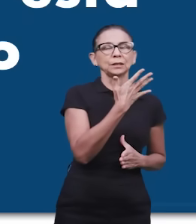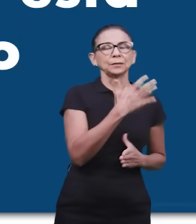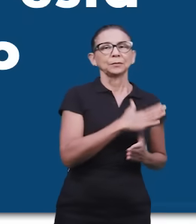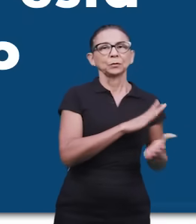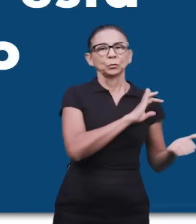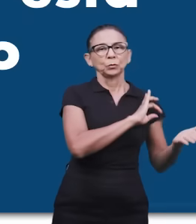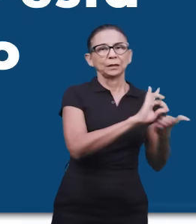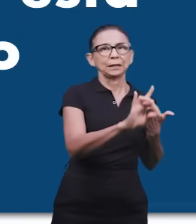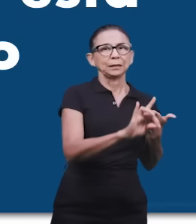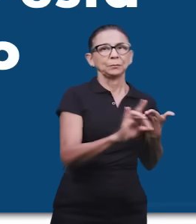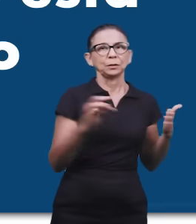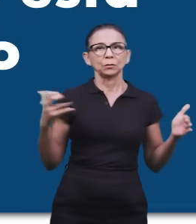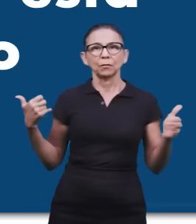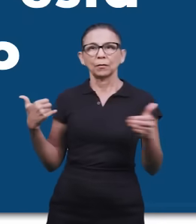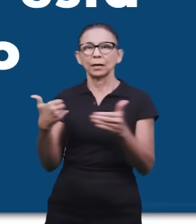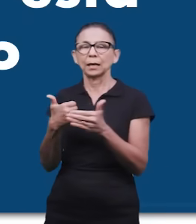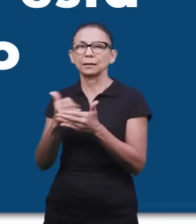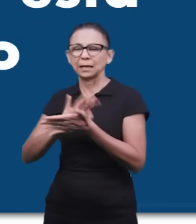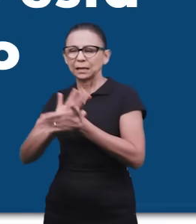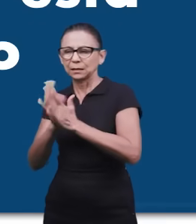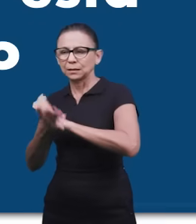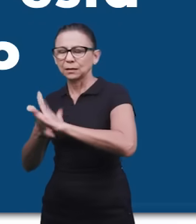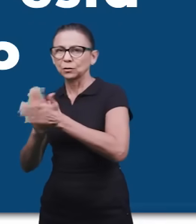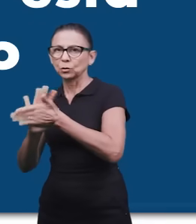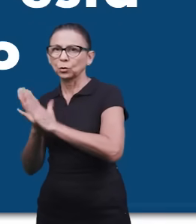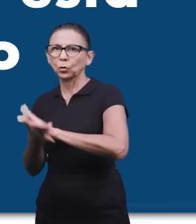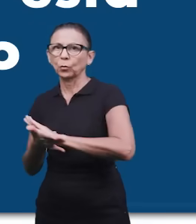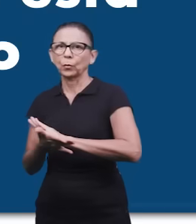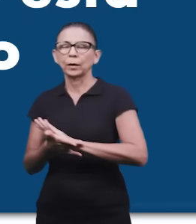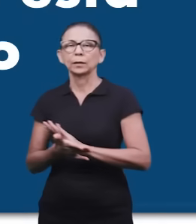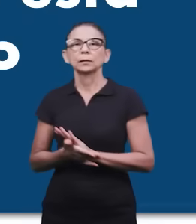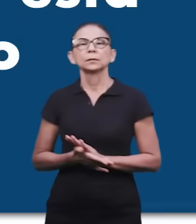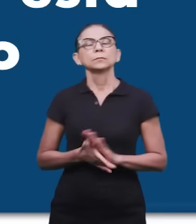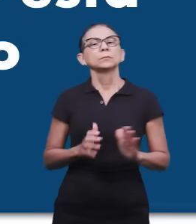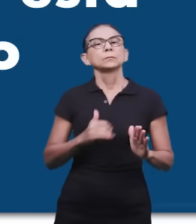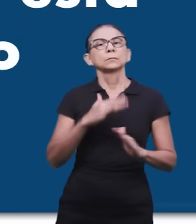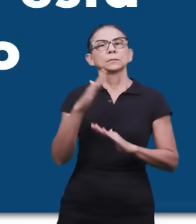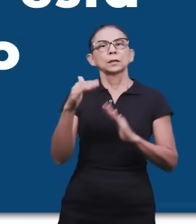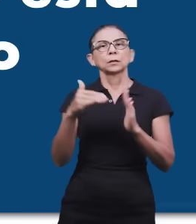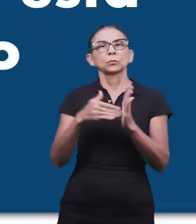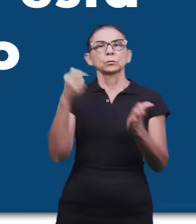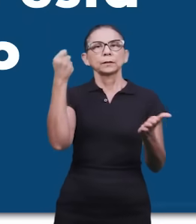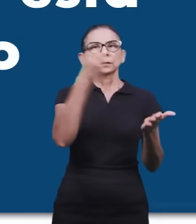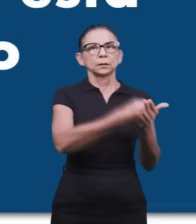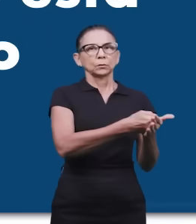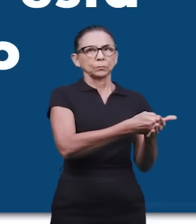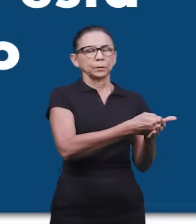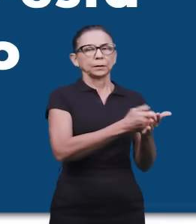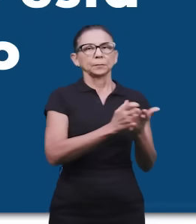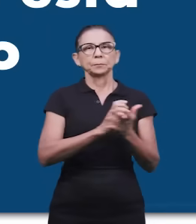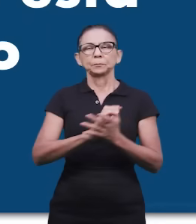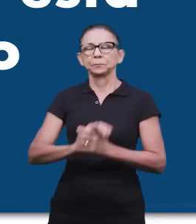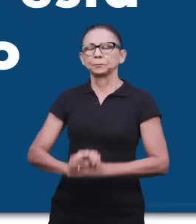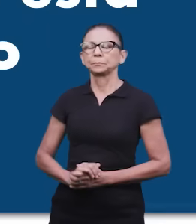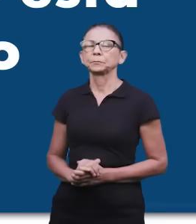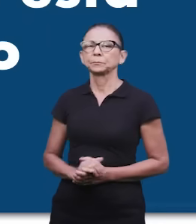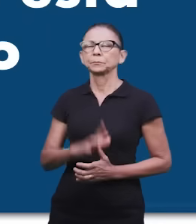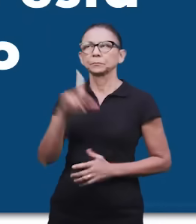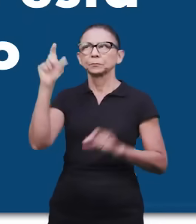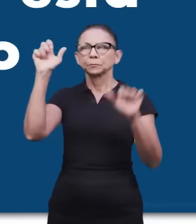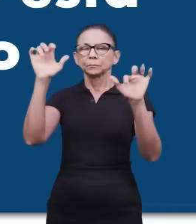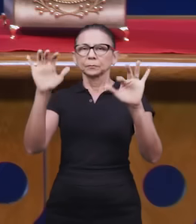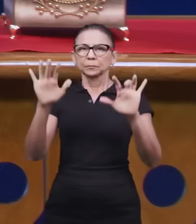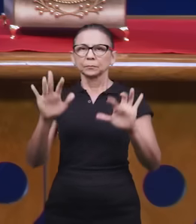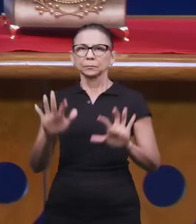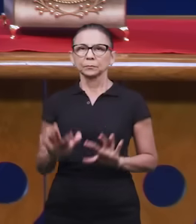e isso até a consumação, e o que está determinado será derramado sobre o assolador. Pedimos ao Senhor que